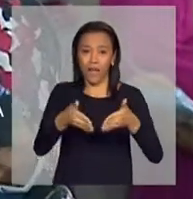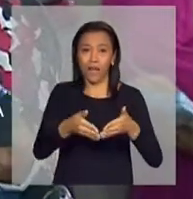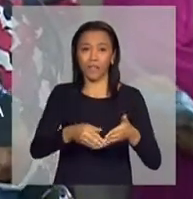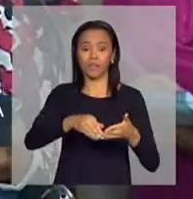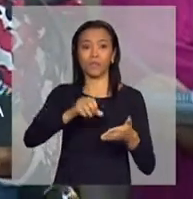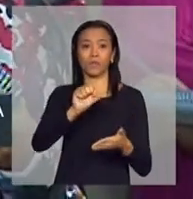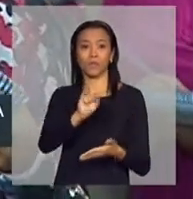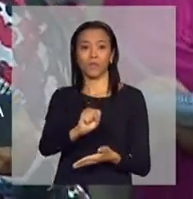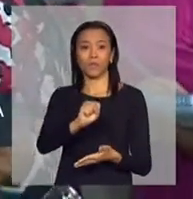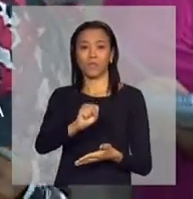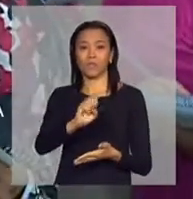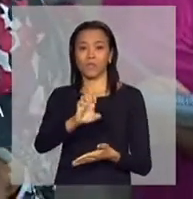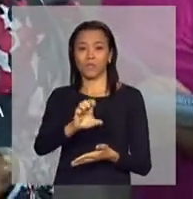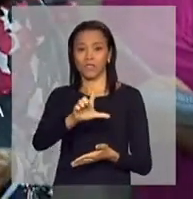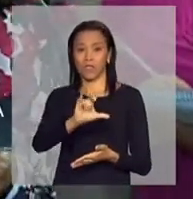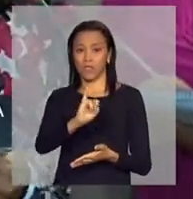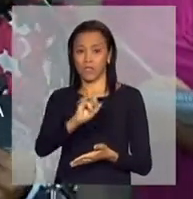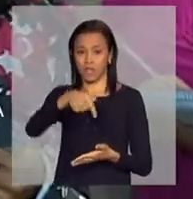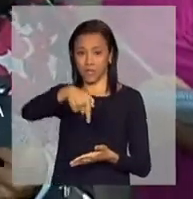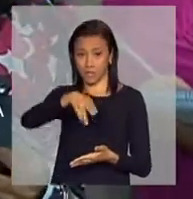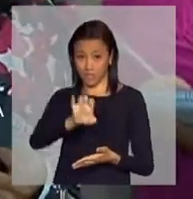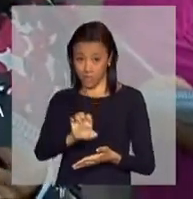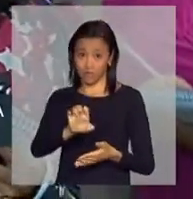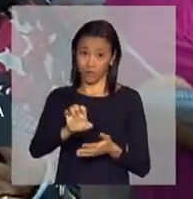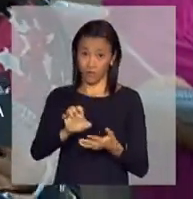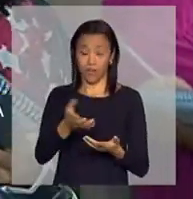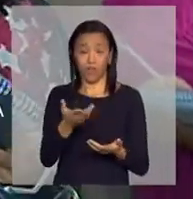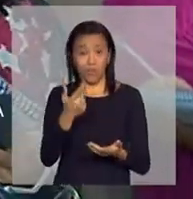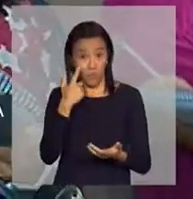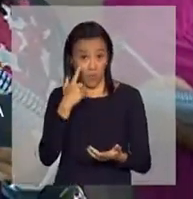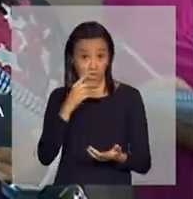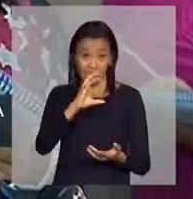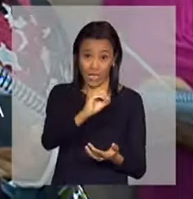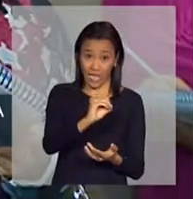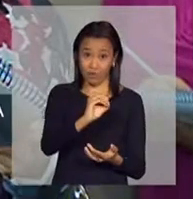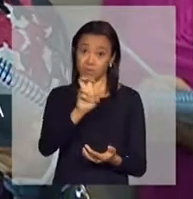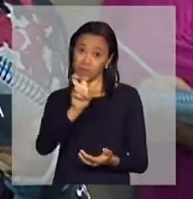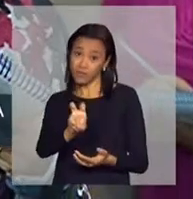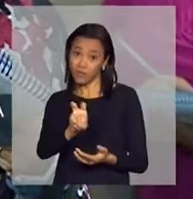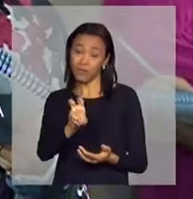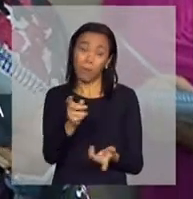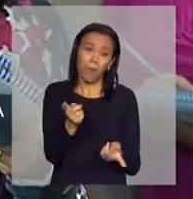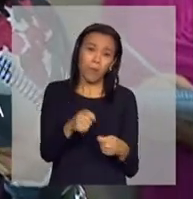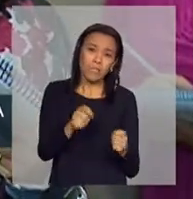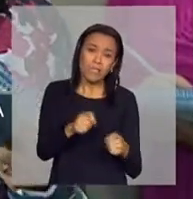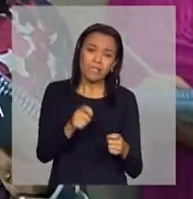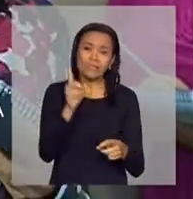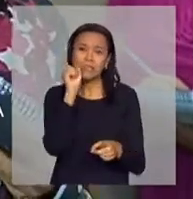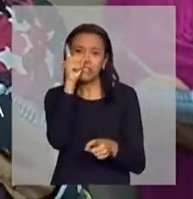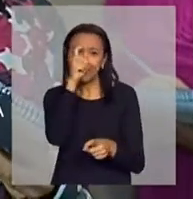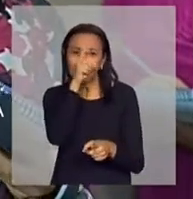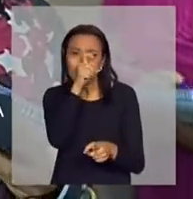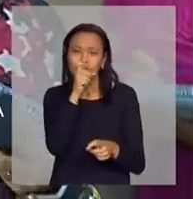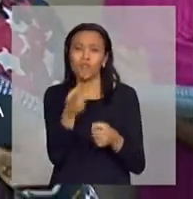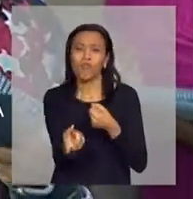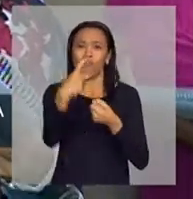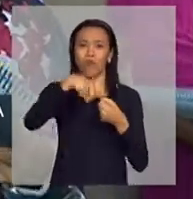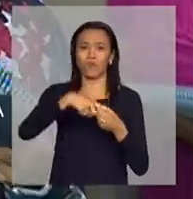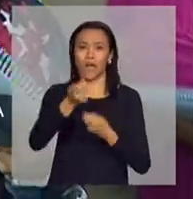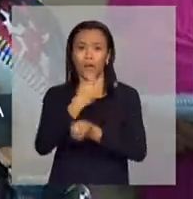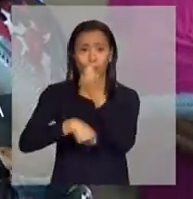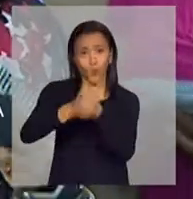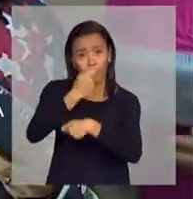estão indicando que 70 60 25 porque uma análise de que o 05 poderia dificultar a recuperação da economia